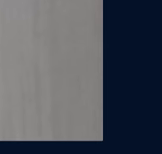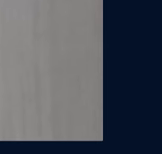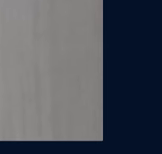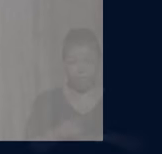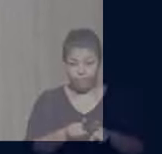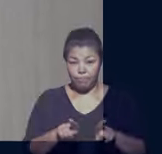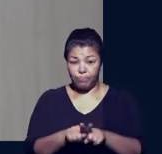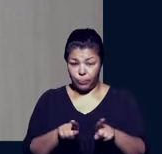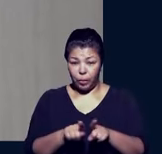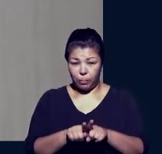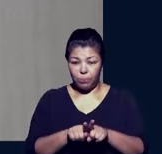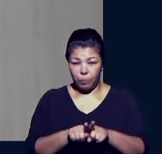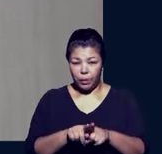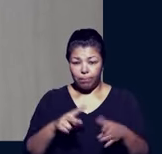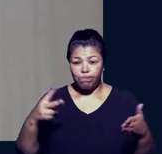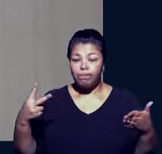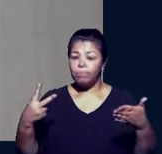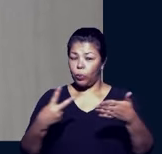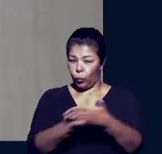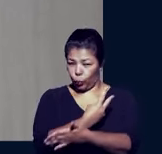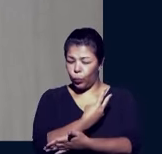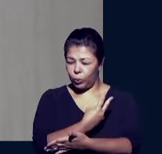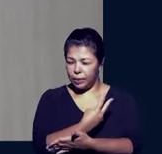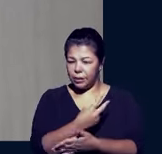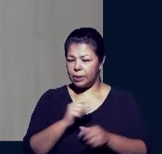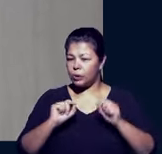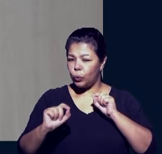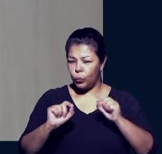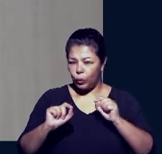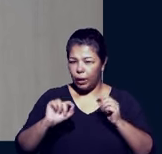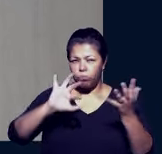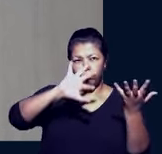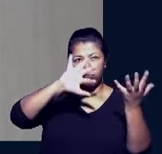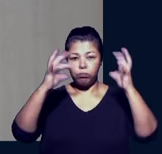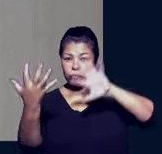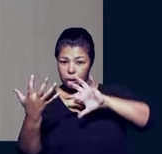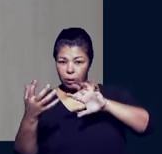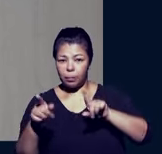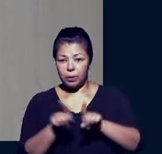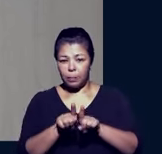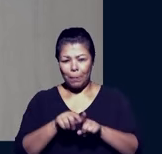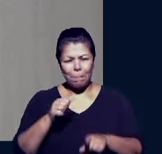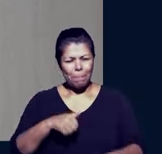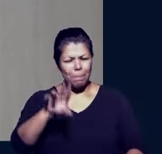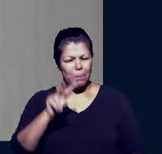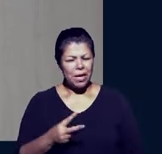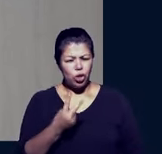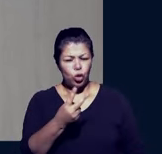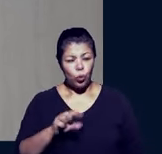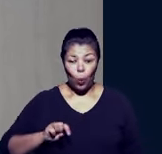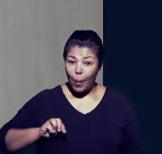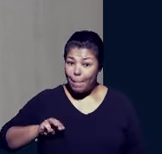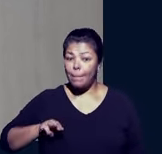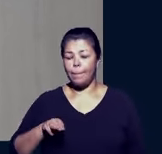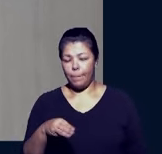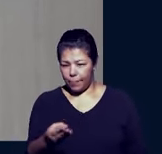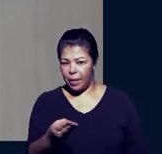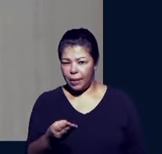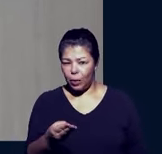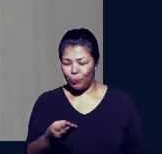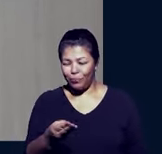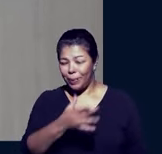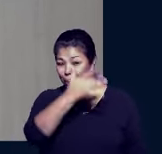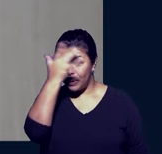efeito de um fenômeno climático mais de 2 milhões de Paulistas paulistanos ficaram sem luz e